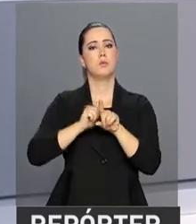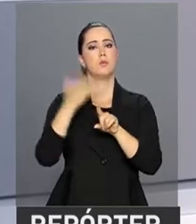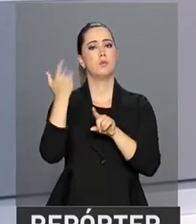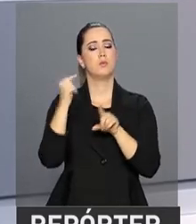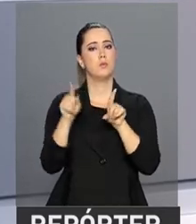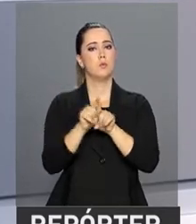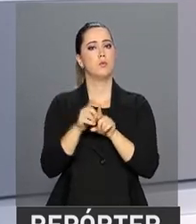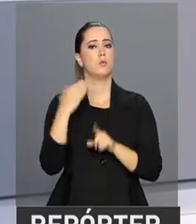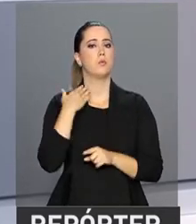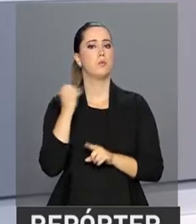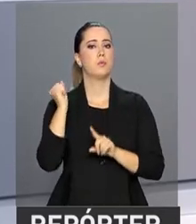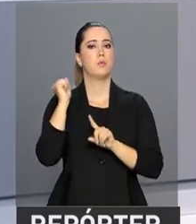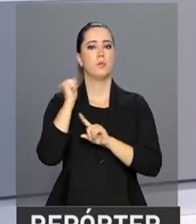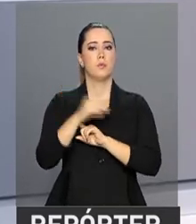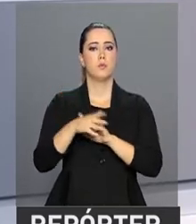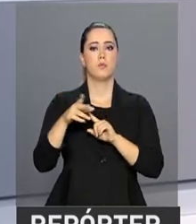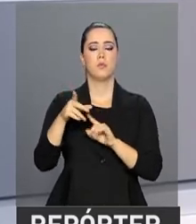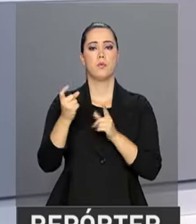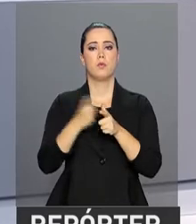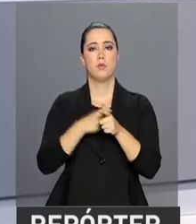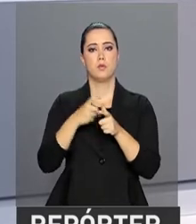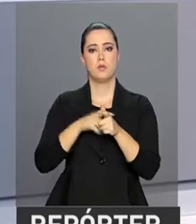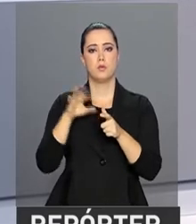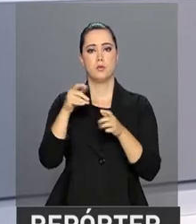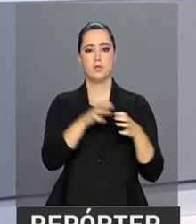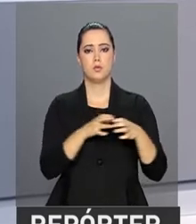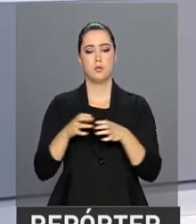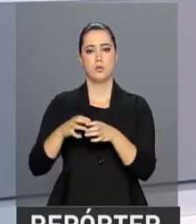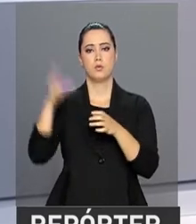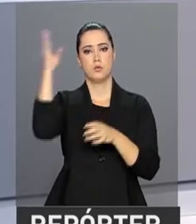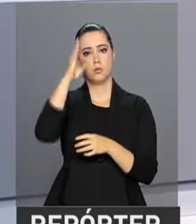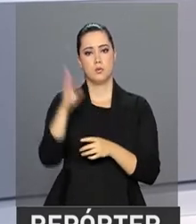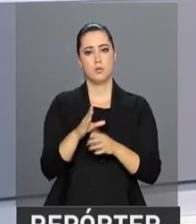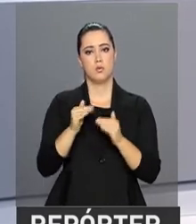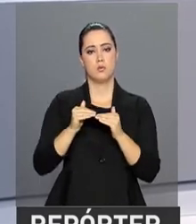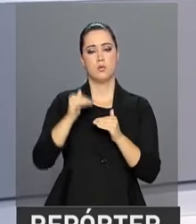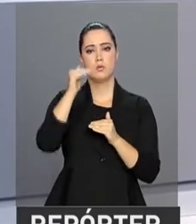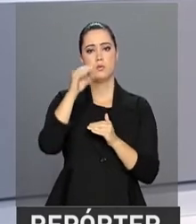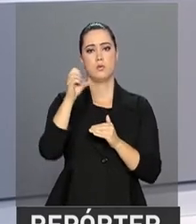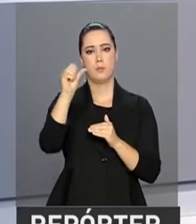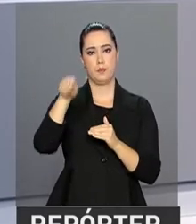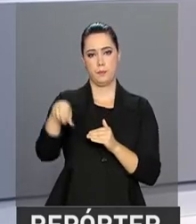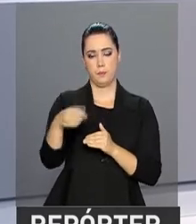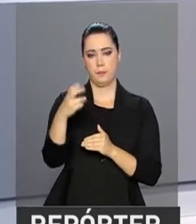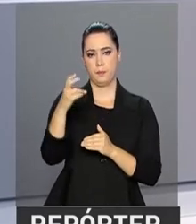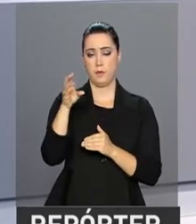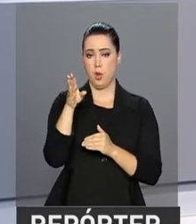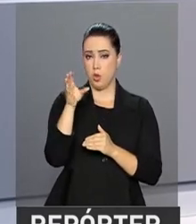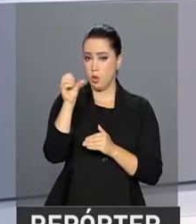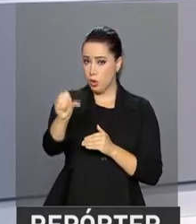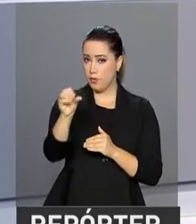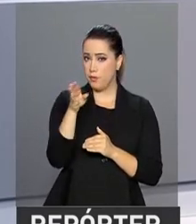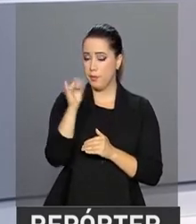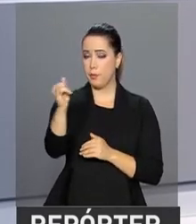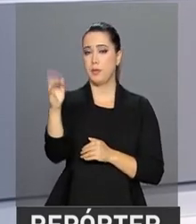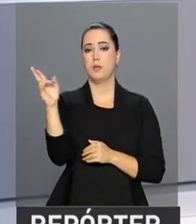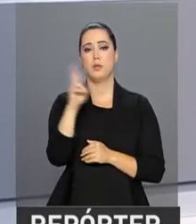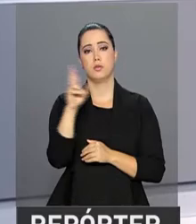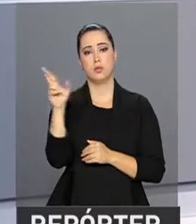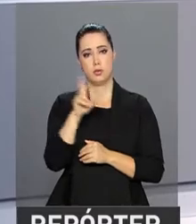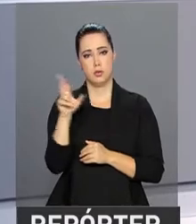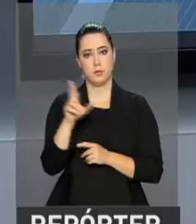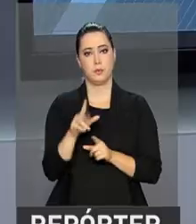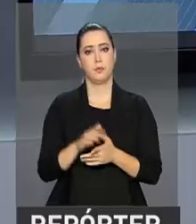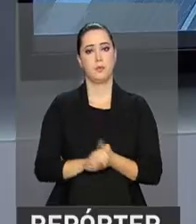passado segundo o banco central o déficit de todo o setor público o goleiro ficou em 9 bilhões e 500 milhões de